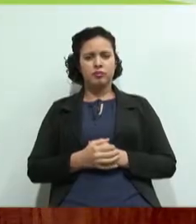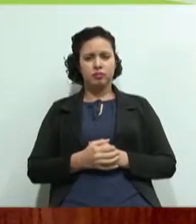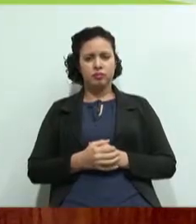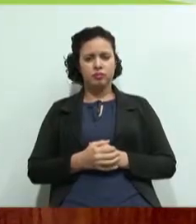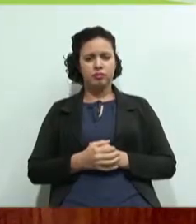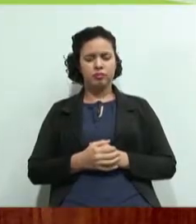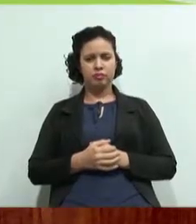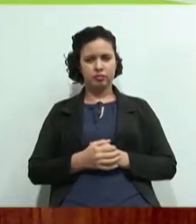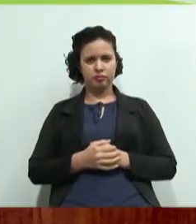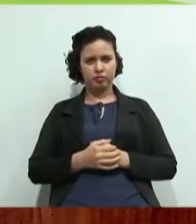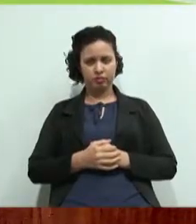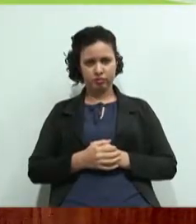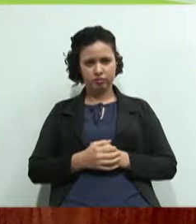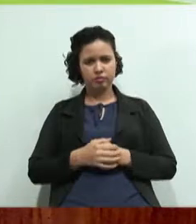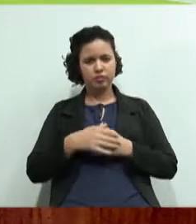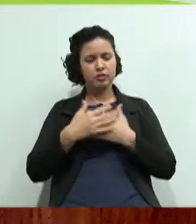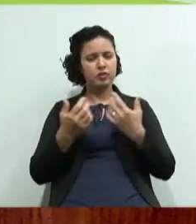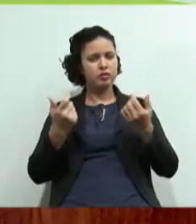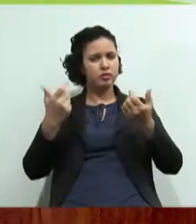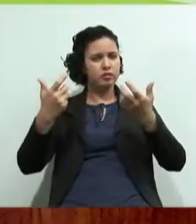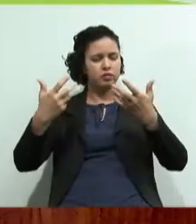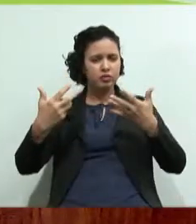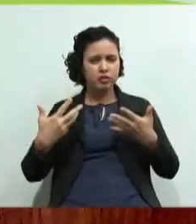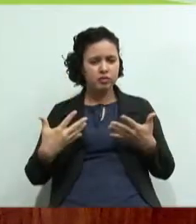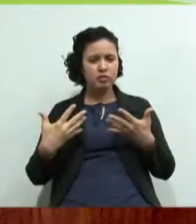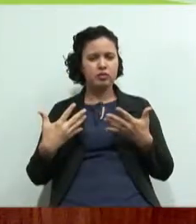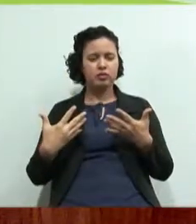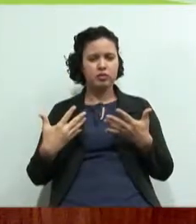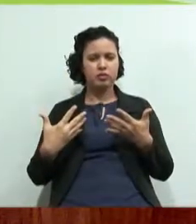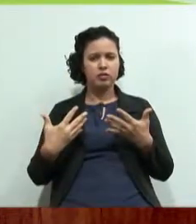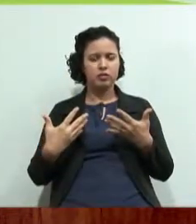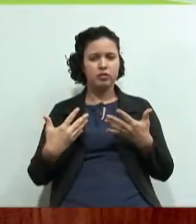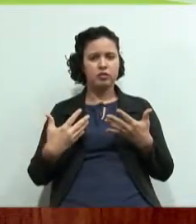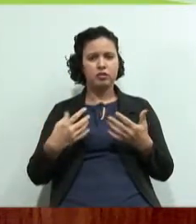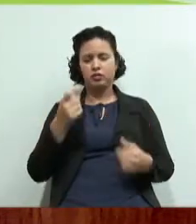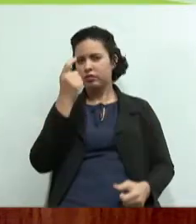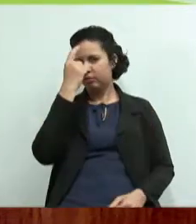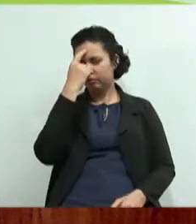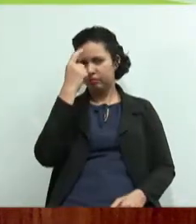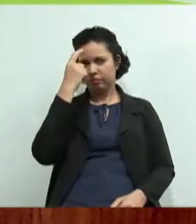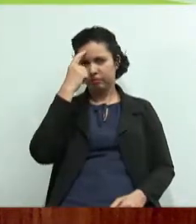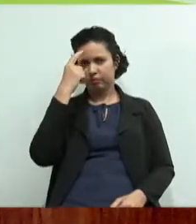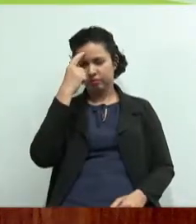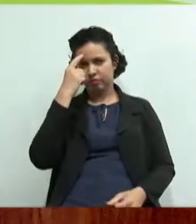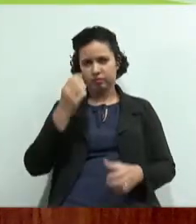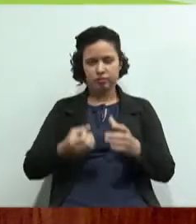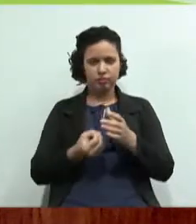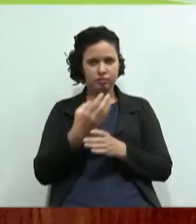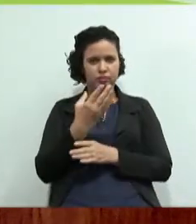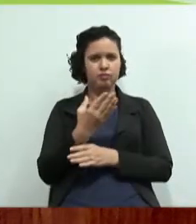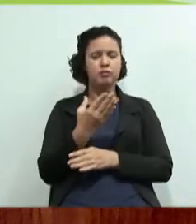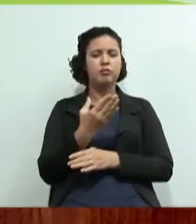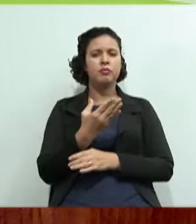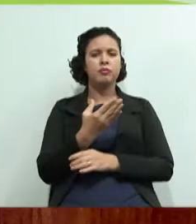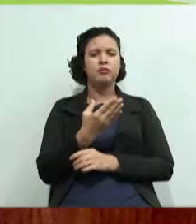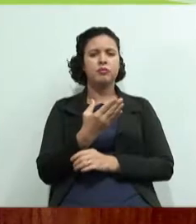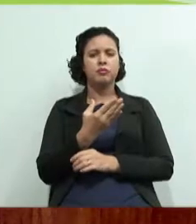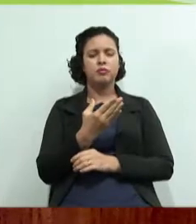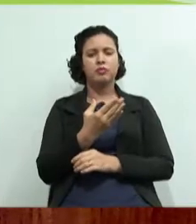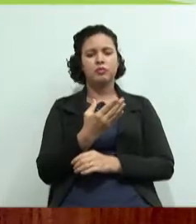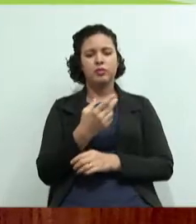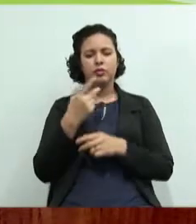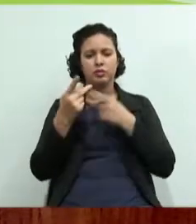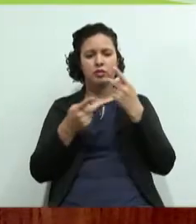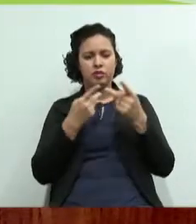professor está explicando, eu fico tentando criar situações, tentar criar falas para que